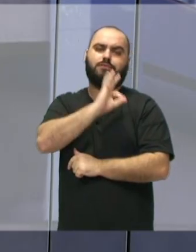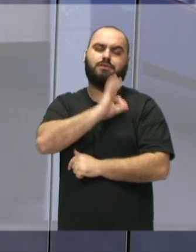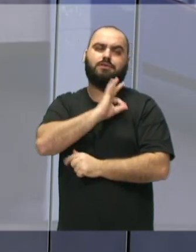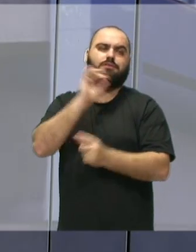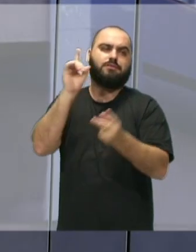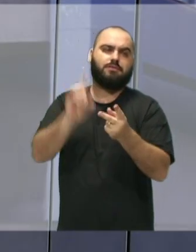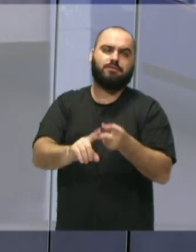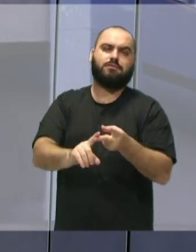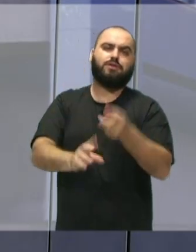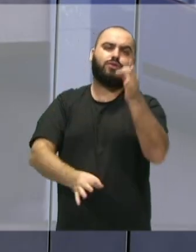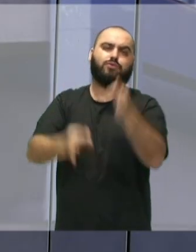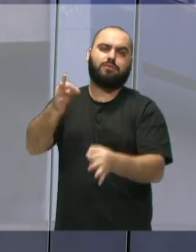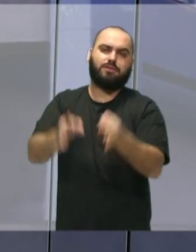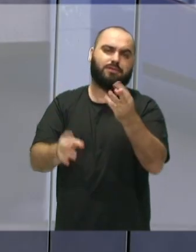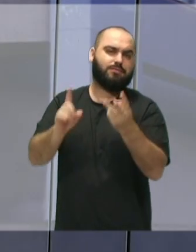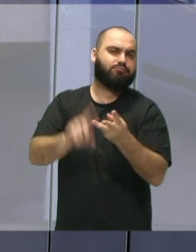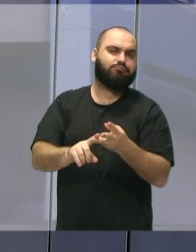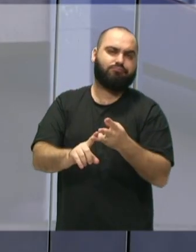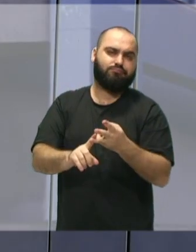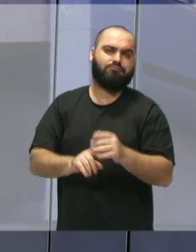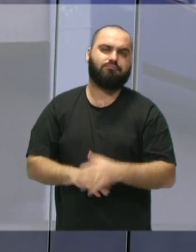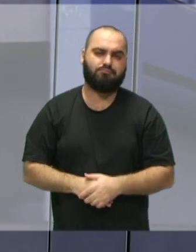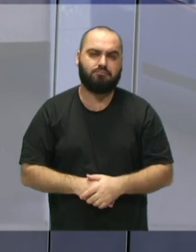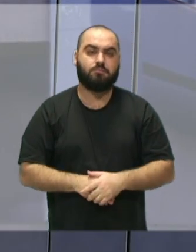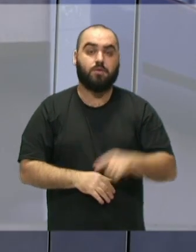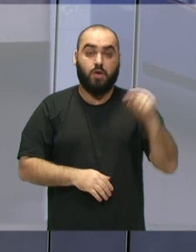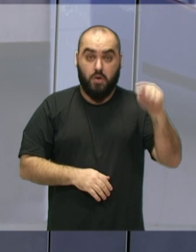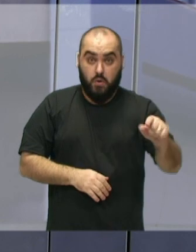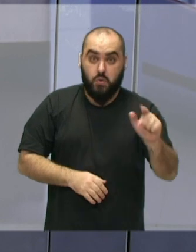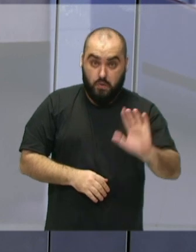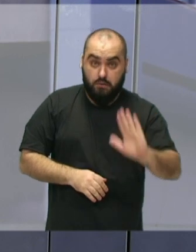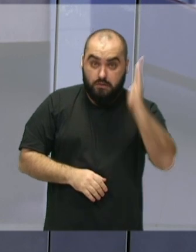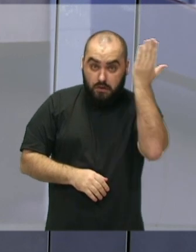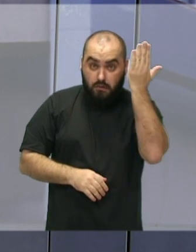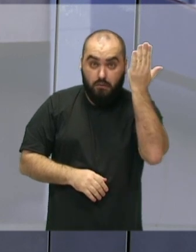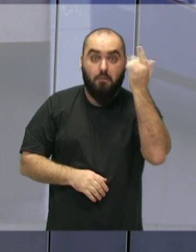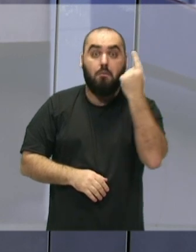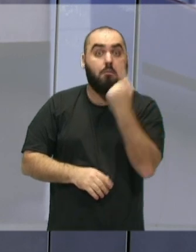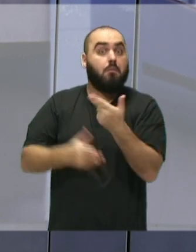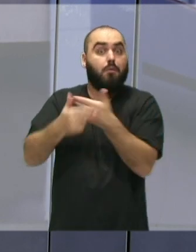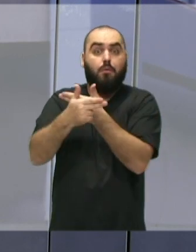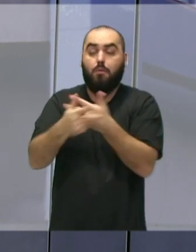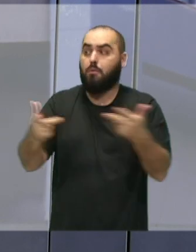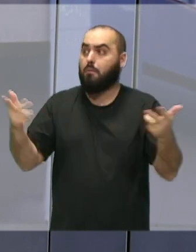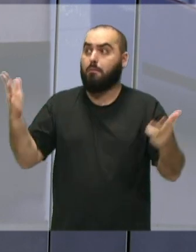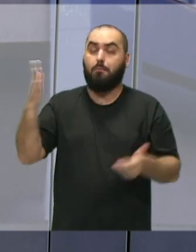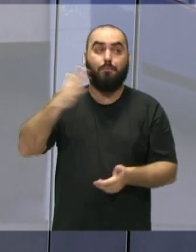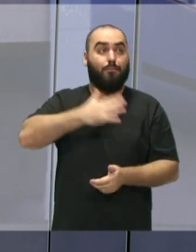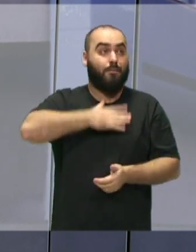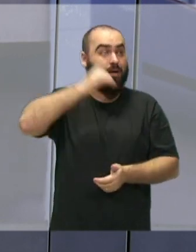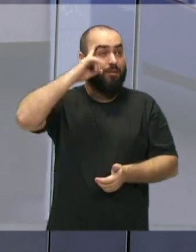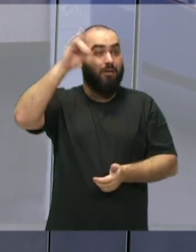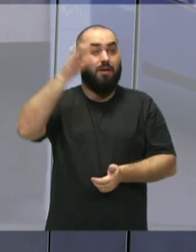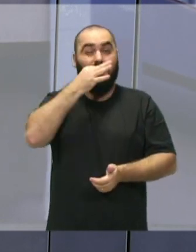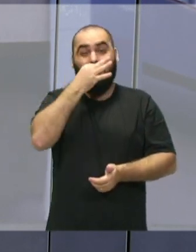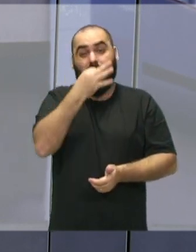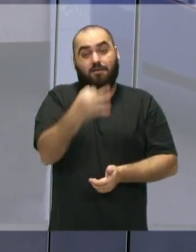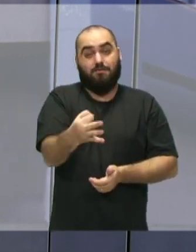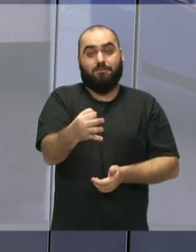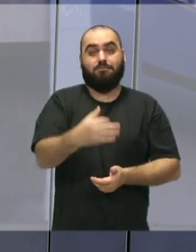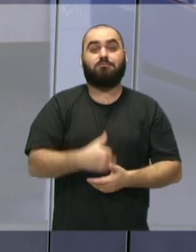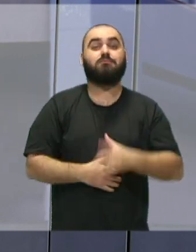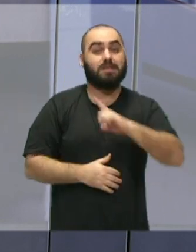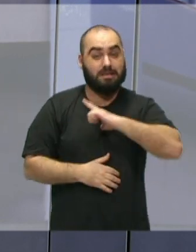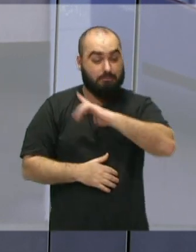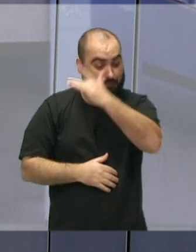judiciário. O que aconteceu foi algo escandaloso, demais. E envolve pessoas do